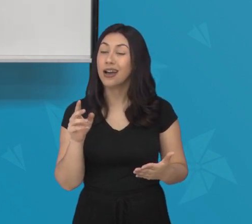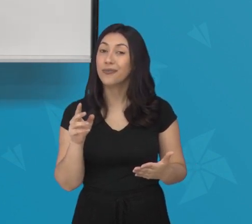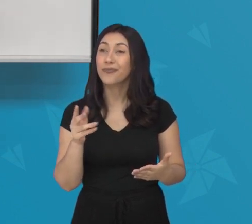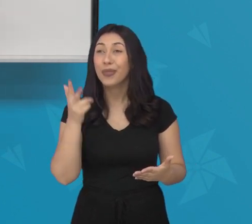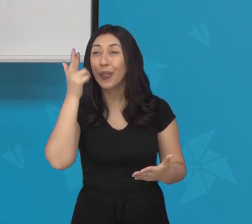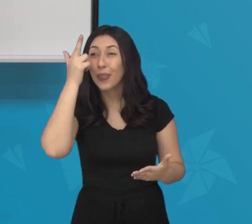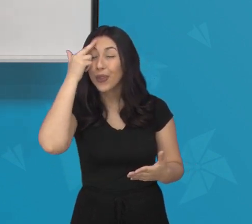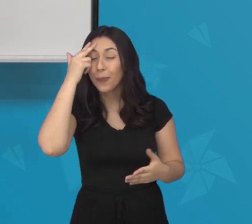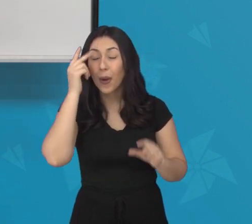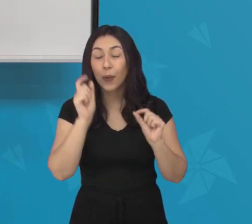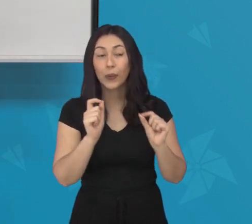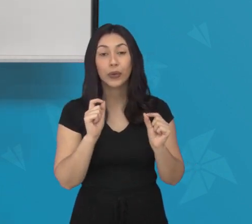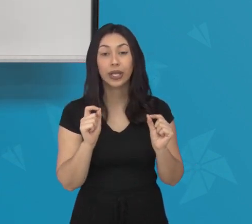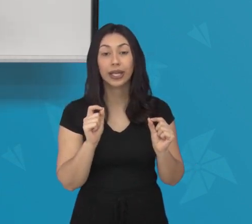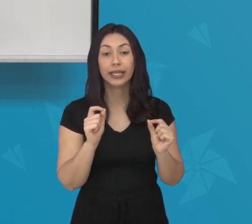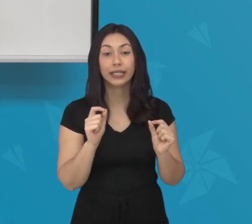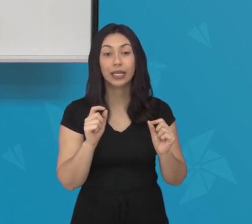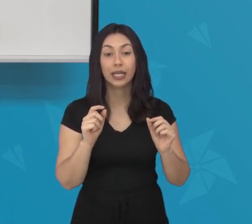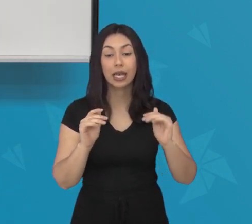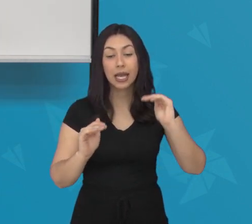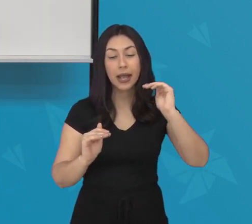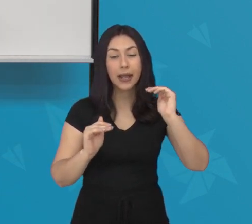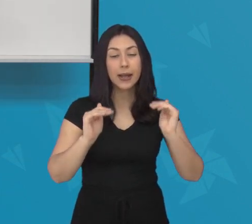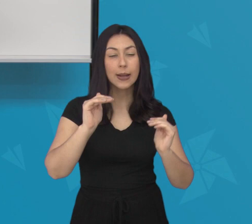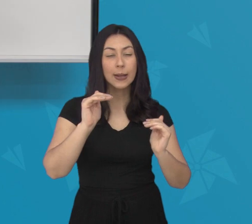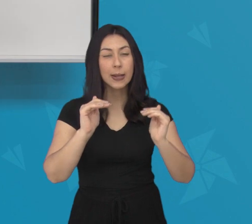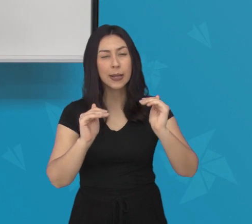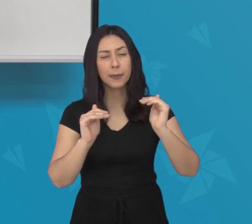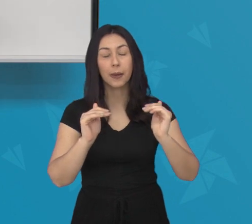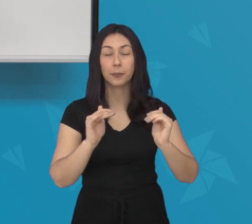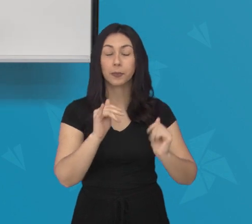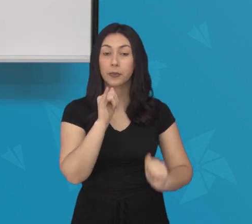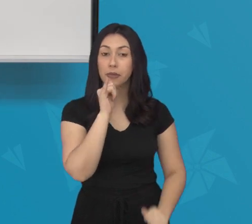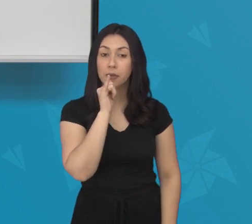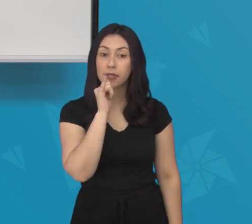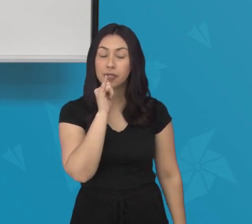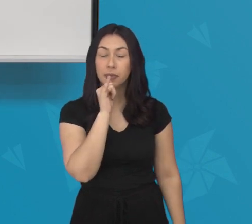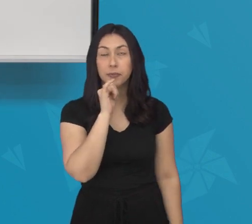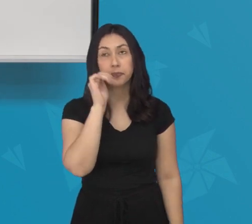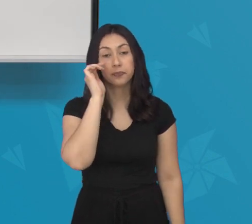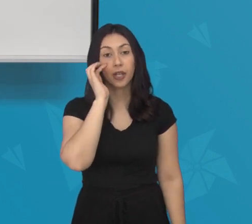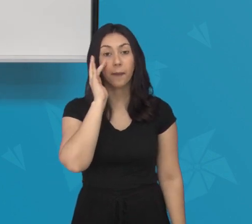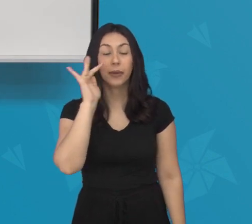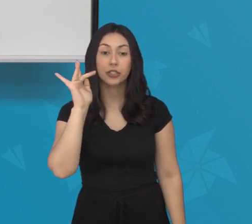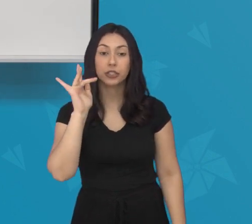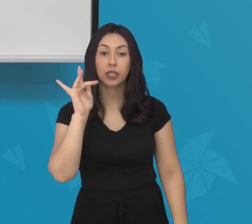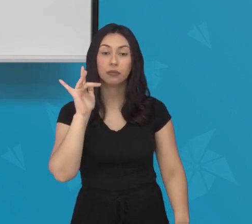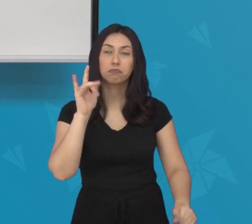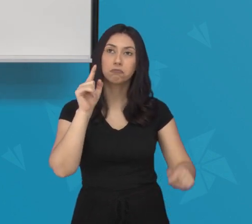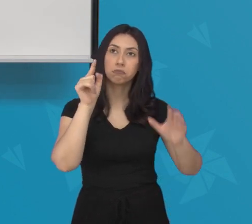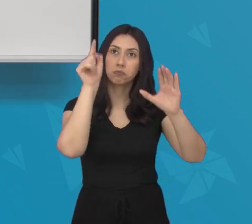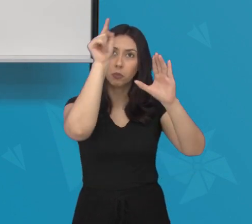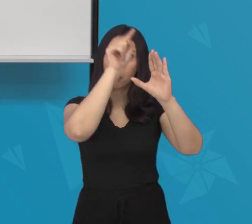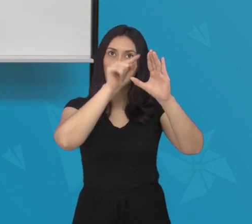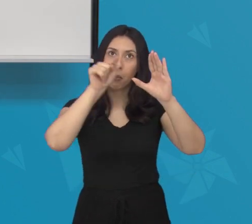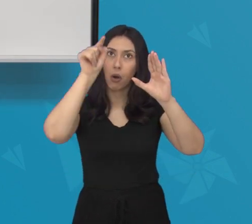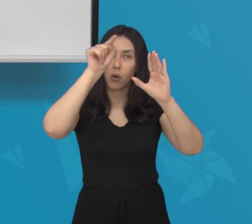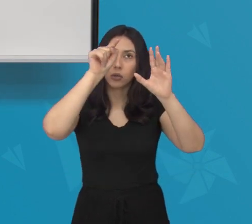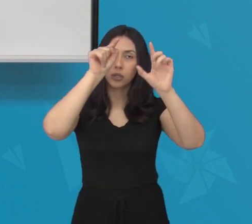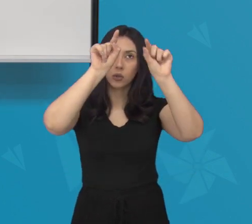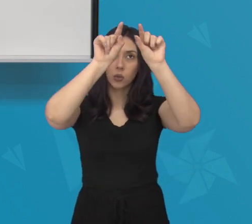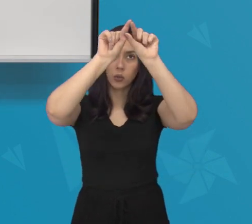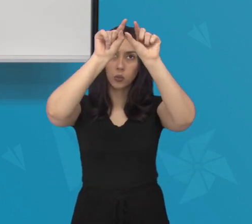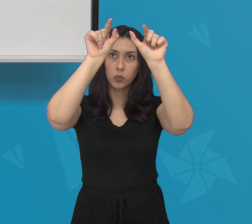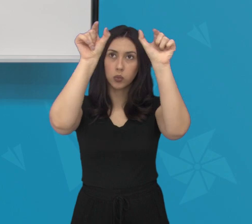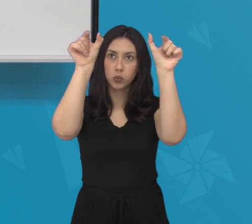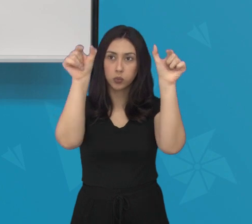de tração com uma outra força que está agindo sobre esse corpo. Por exemplo, imagina que a gente tem aqui uma roldana e duas